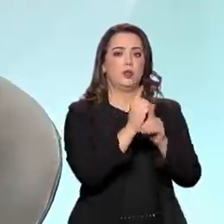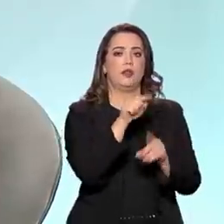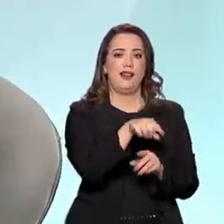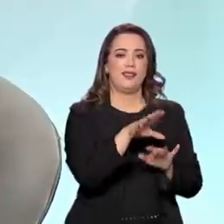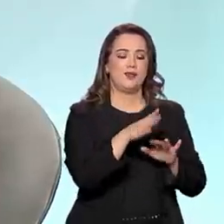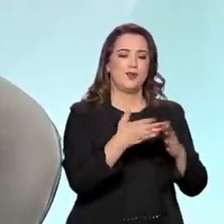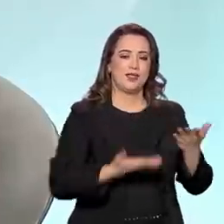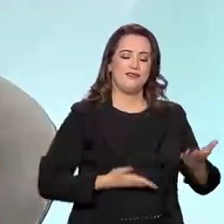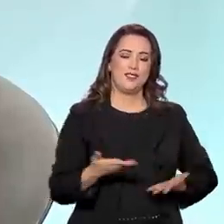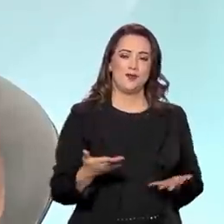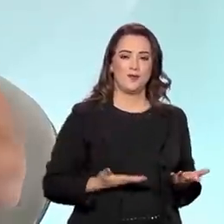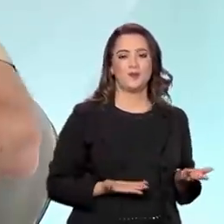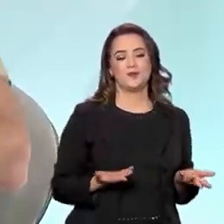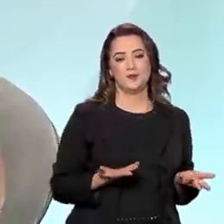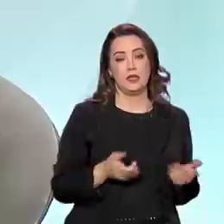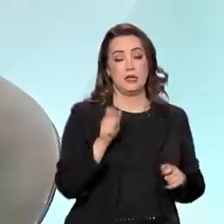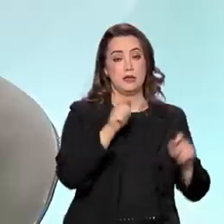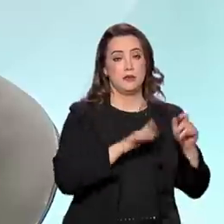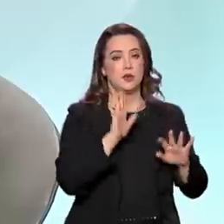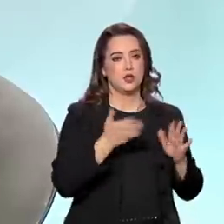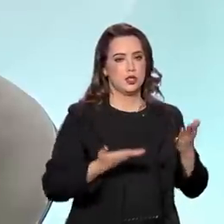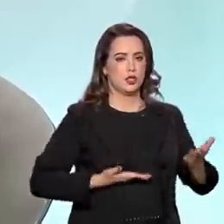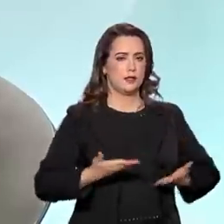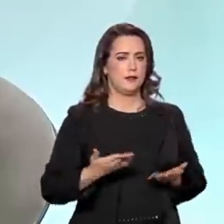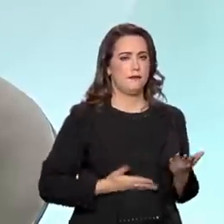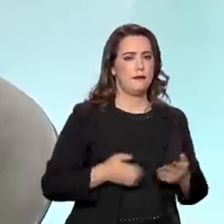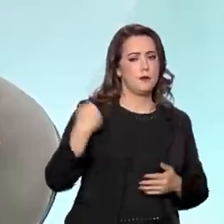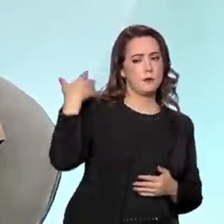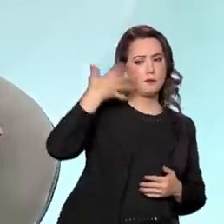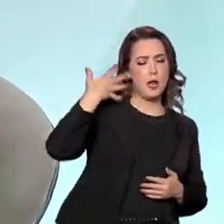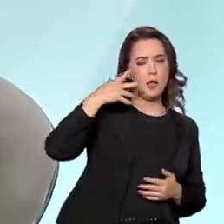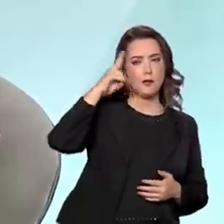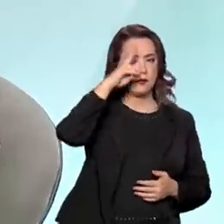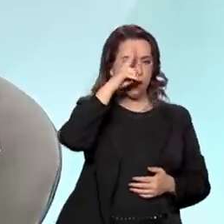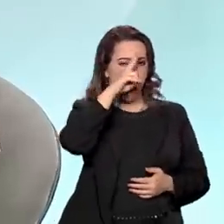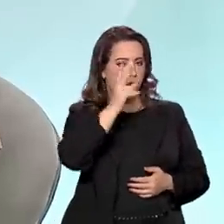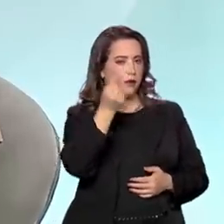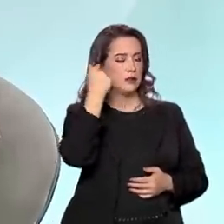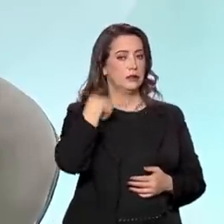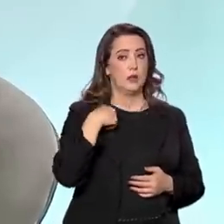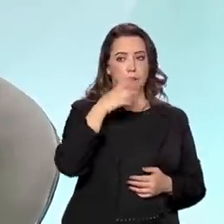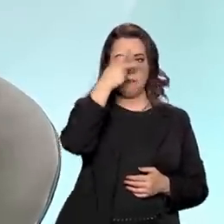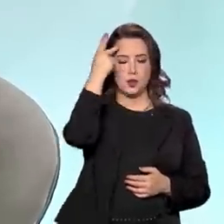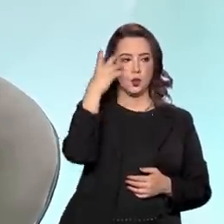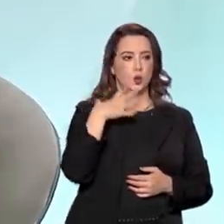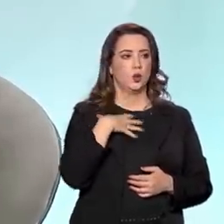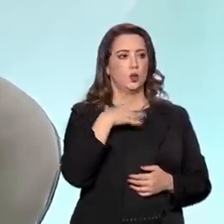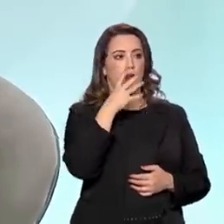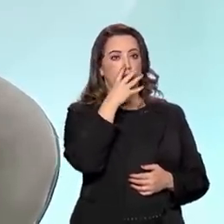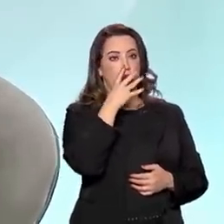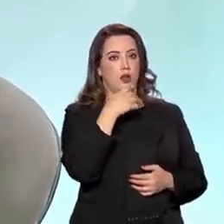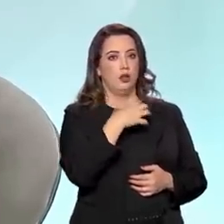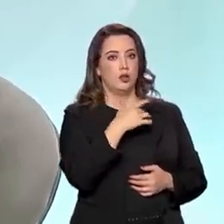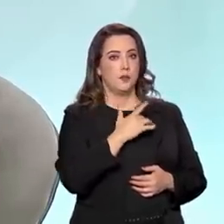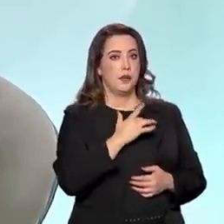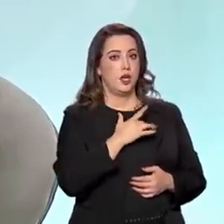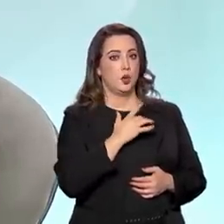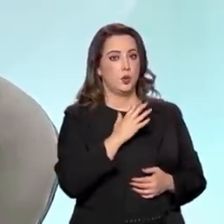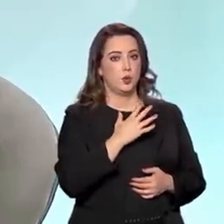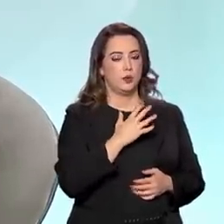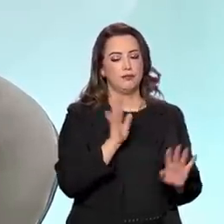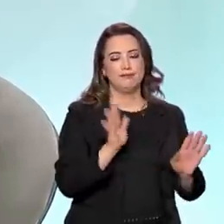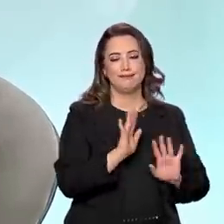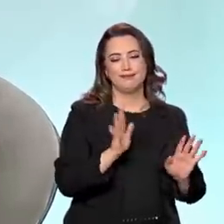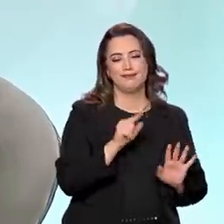encontrar nesse serviço né Foi só o que já serviu conta algumas históricas fica mil Tenebroso uma coisa de diferente desconhecida